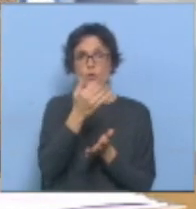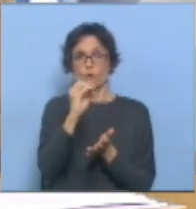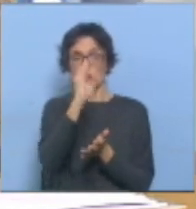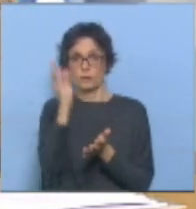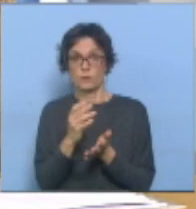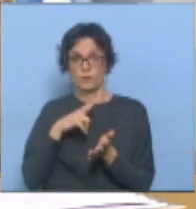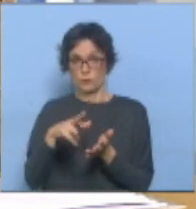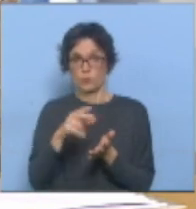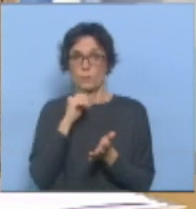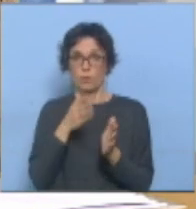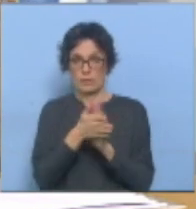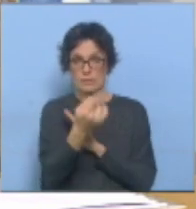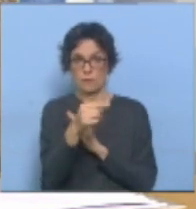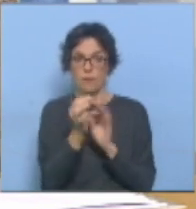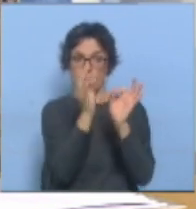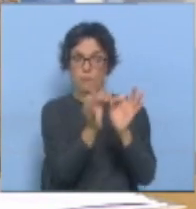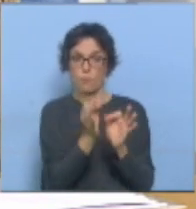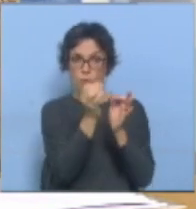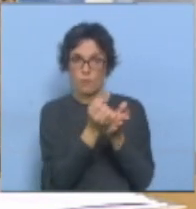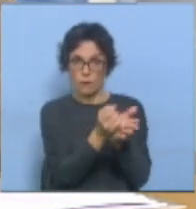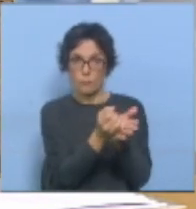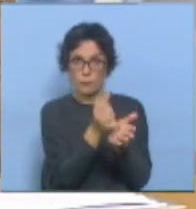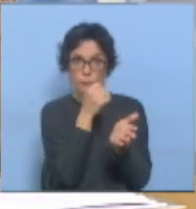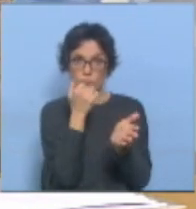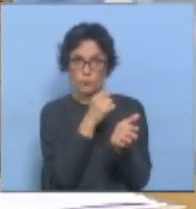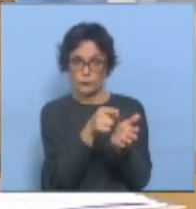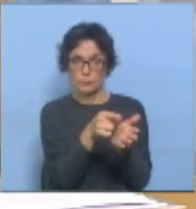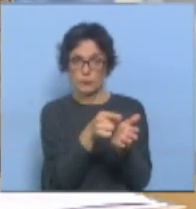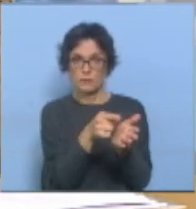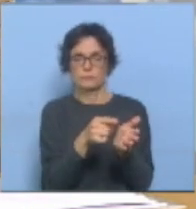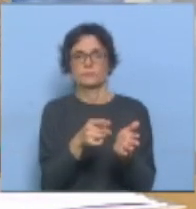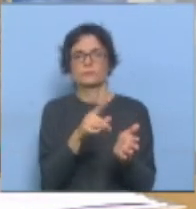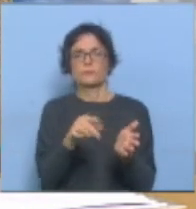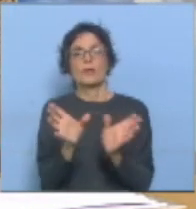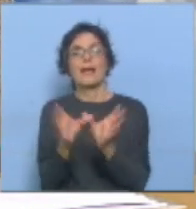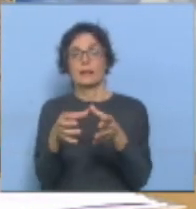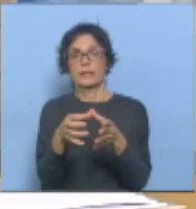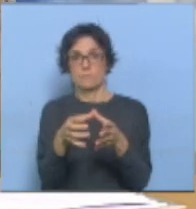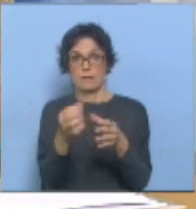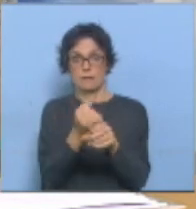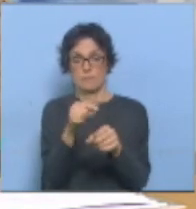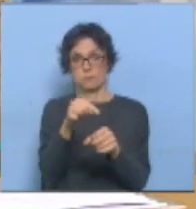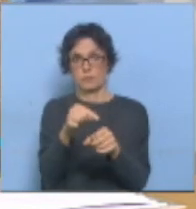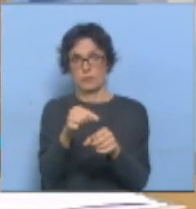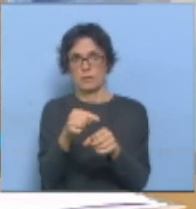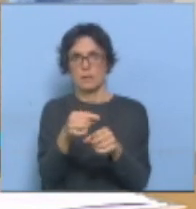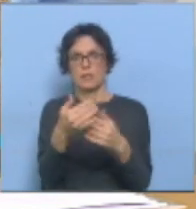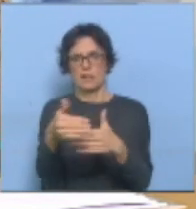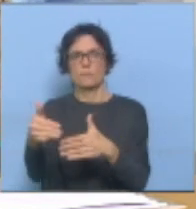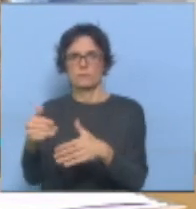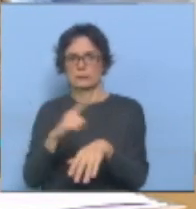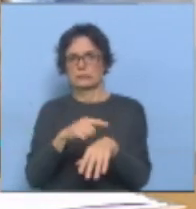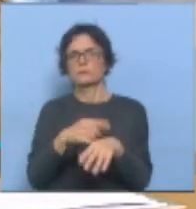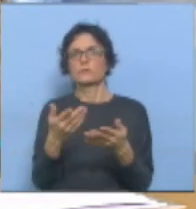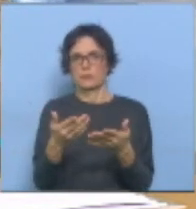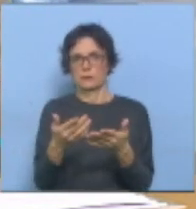paliativos têm enormes dificuldades porque têm percentagens de tempo, portanto, os profissionais, muitos deles não trabalham por inteiro nas equipas,